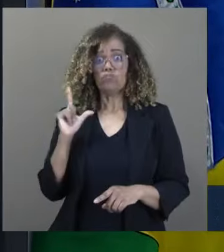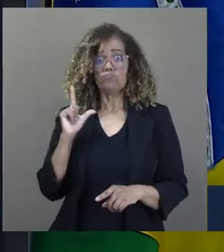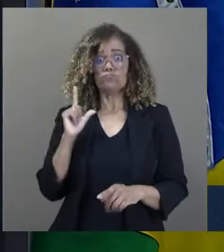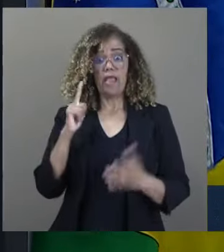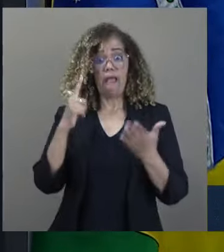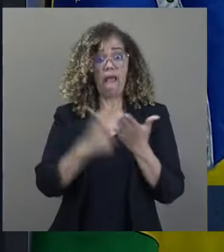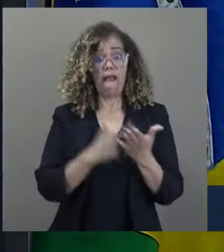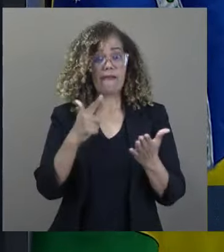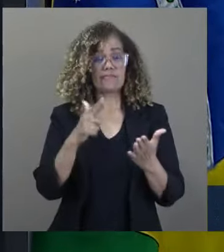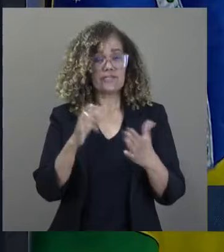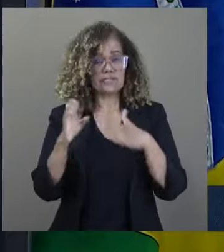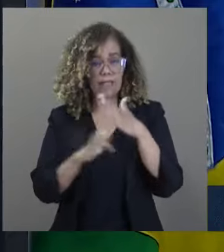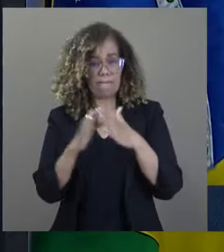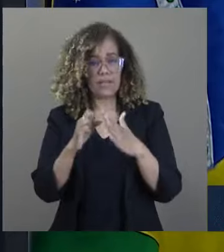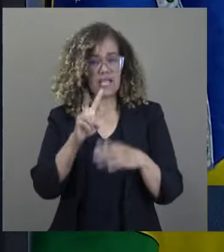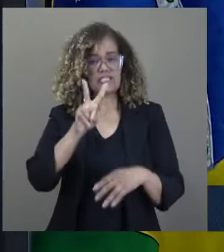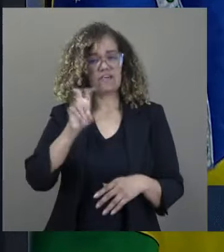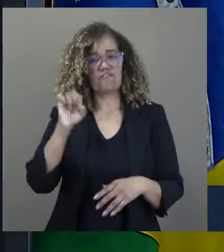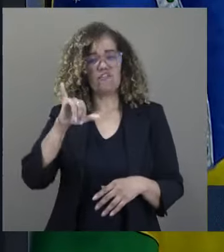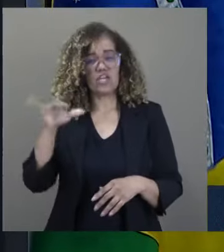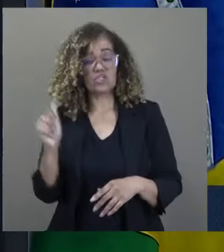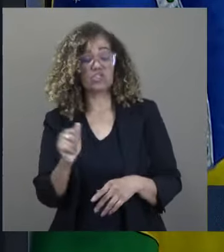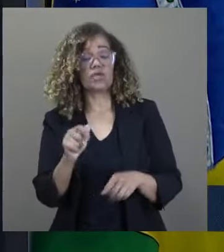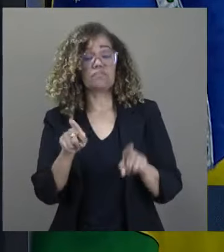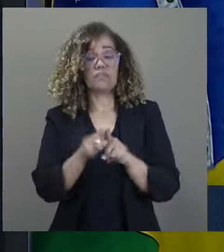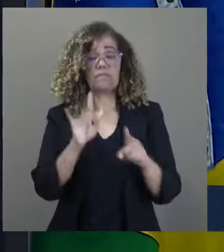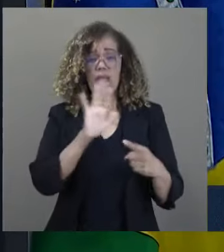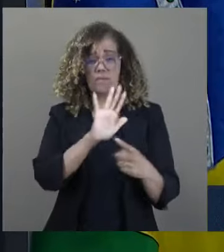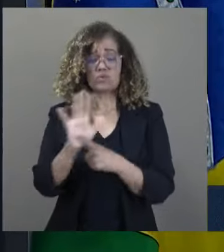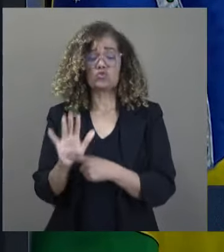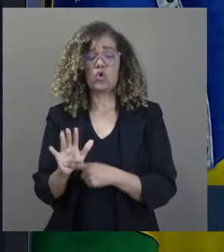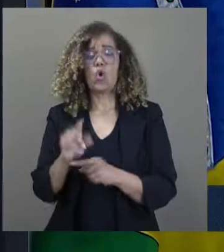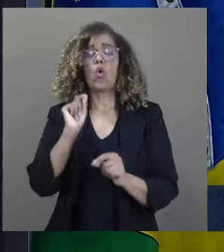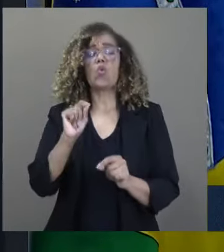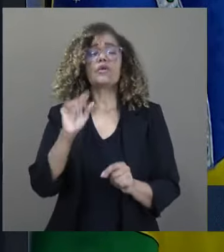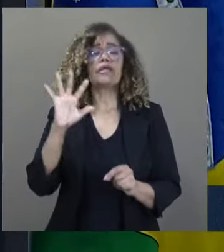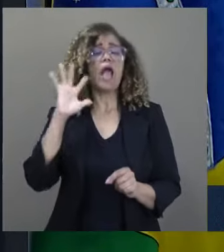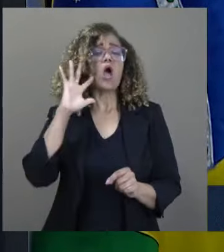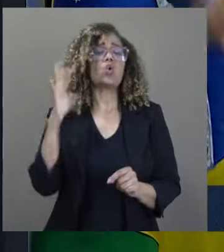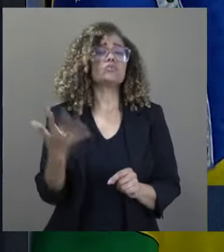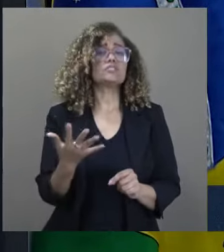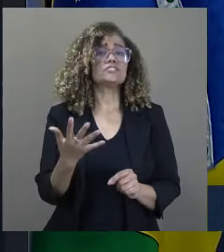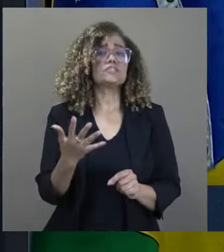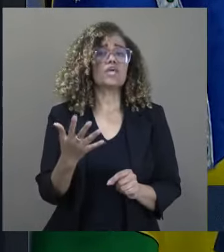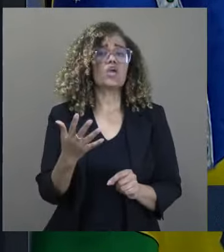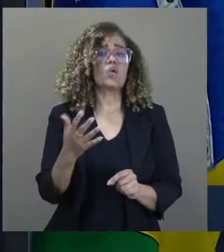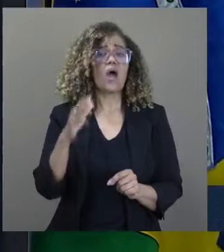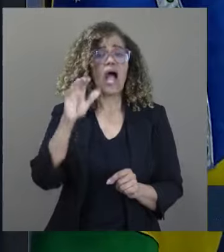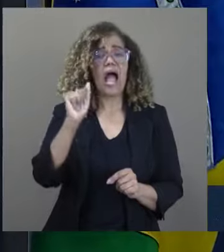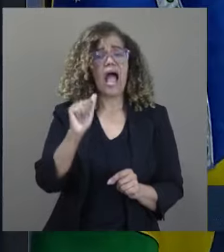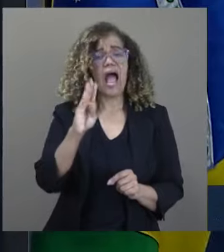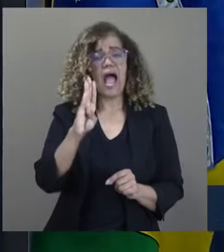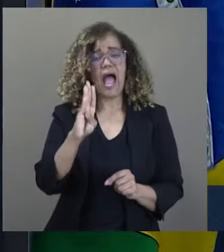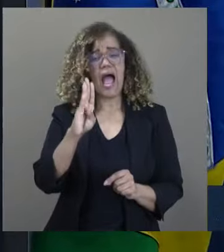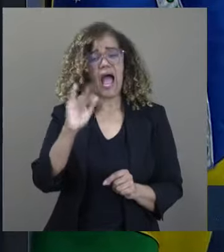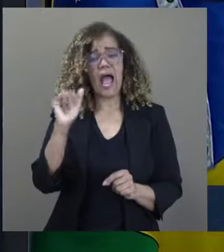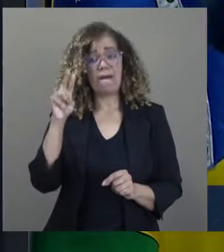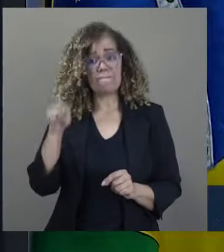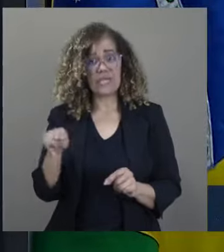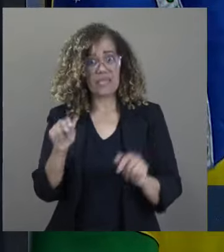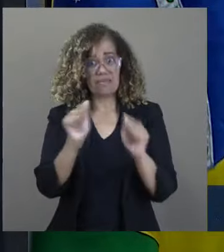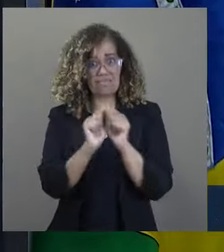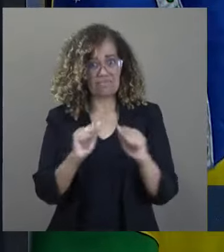Veja, mostrando que a ABIN, sabe o que é que aconteceu, senador astronauta Marcos Pontes? A ABIN disse que o